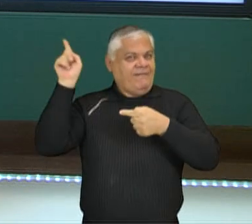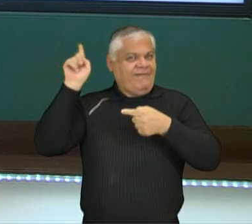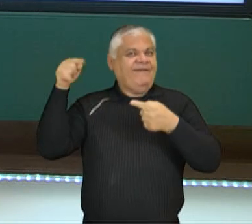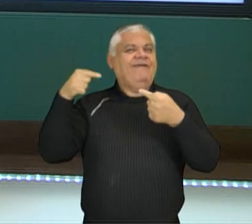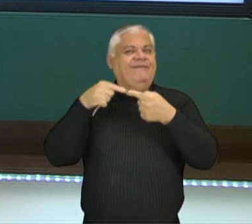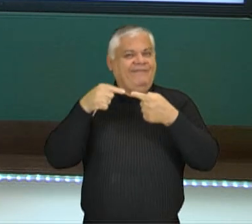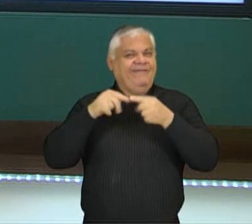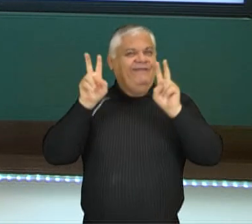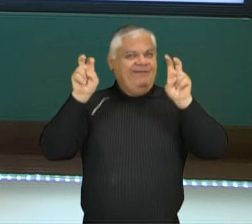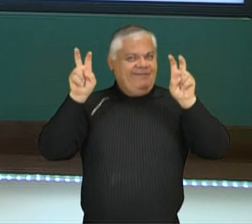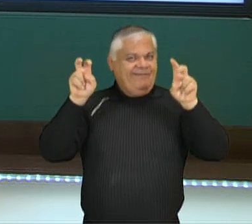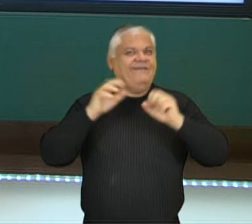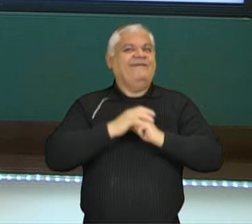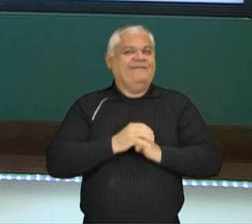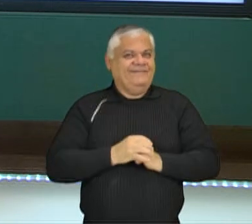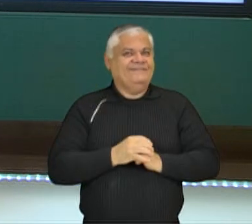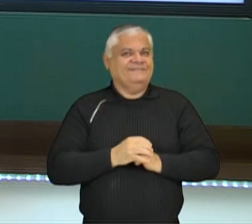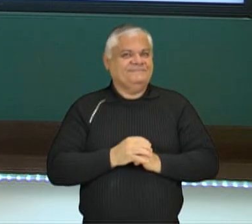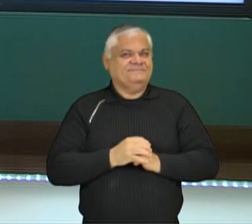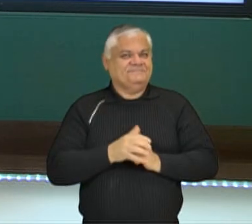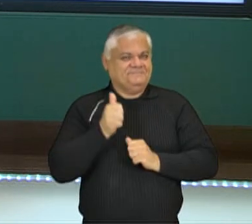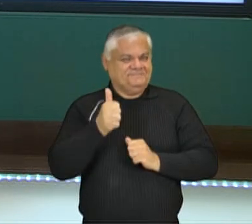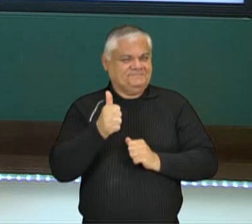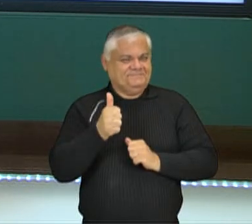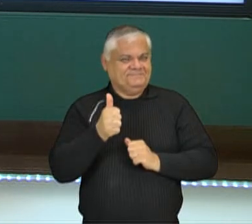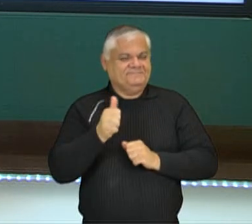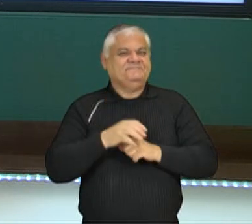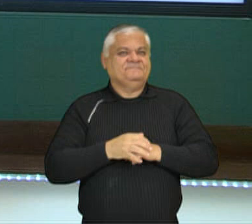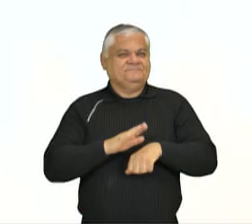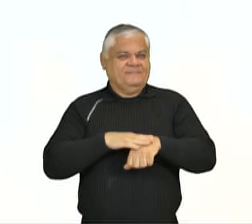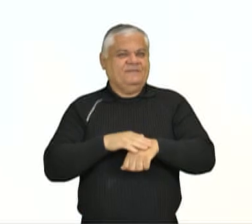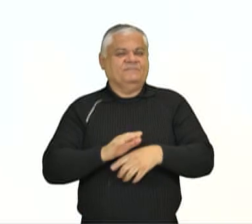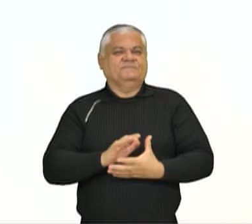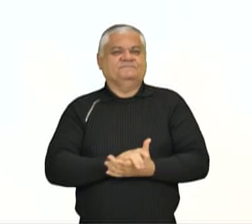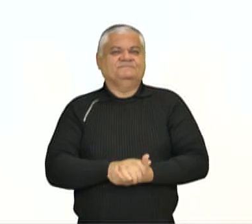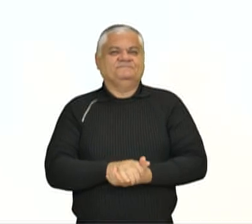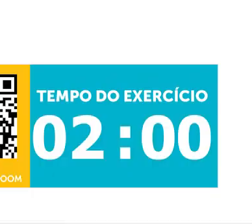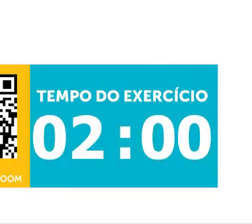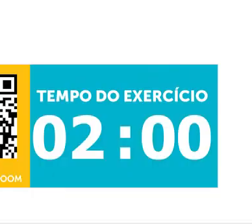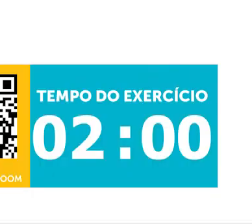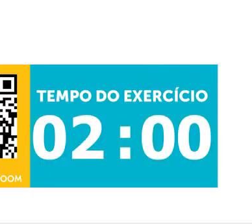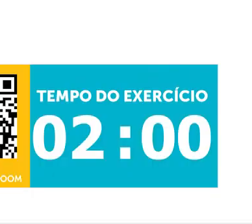os assuntos a serem abordados nessas perguntas. Pensem aí, eu já volto. Vamos lá.